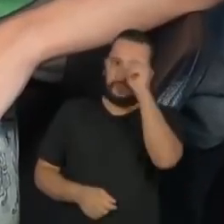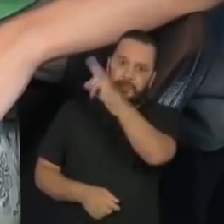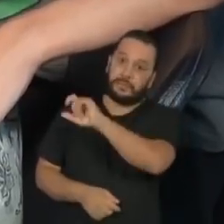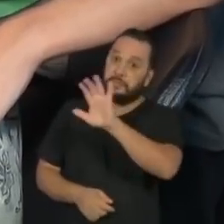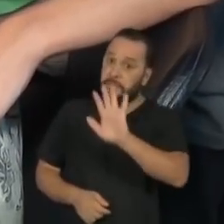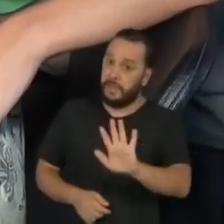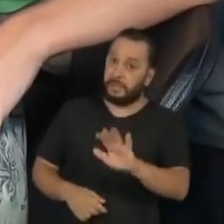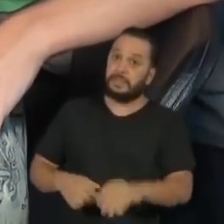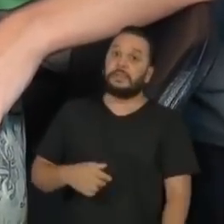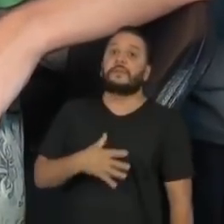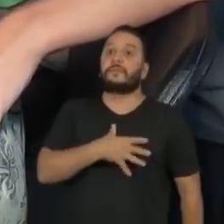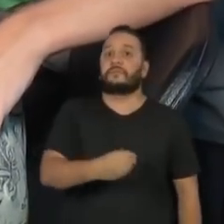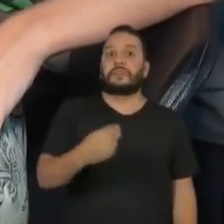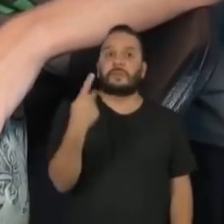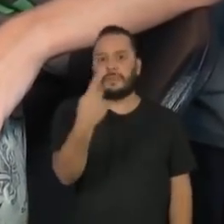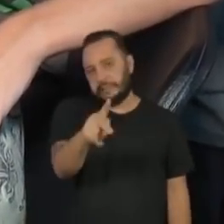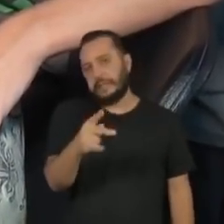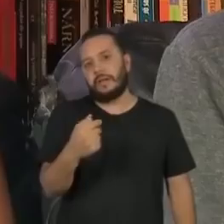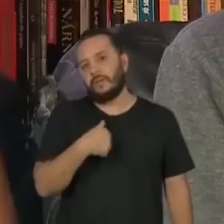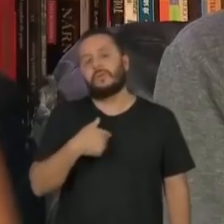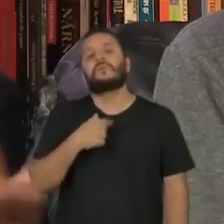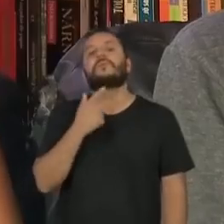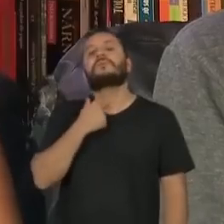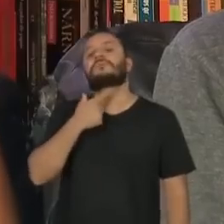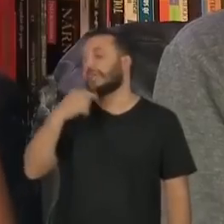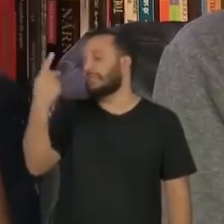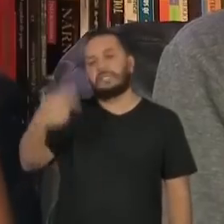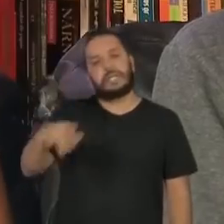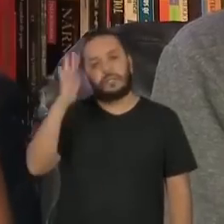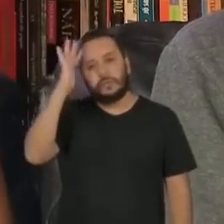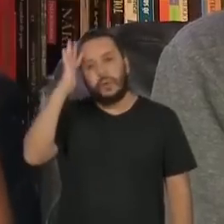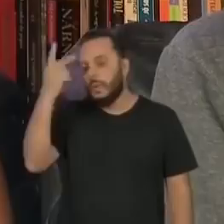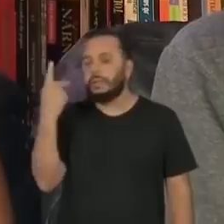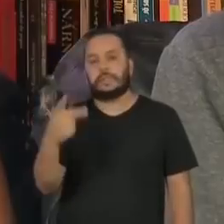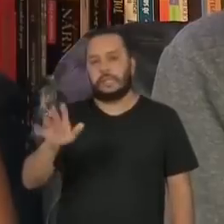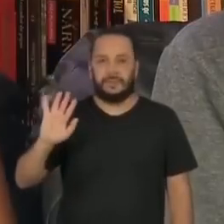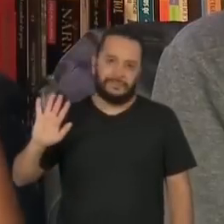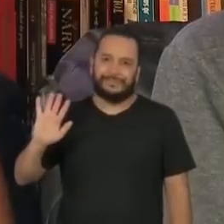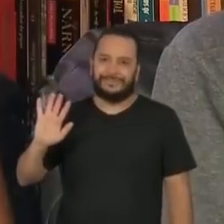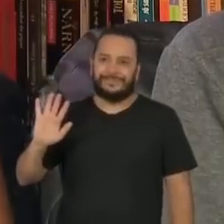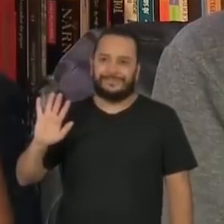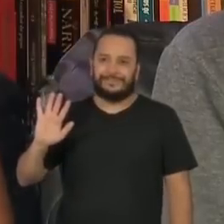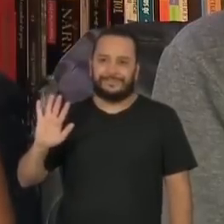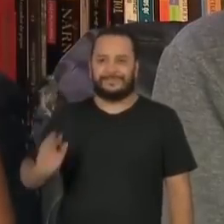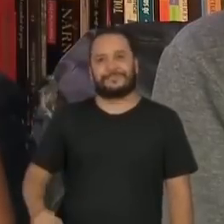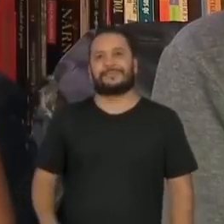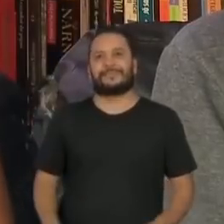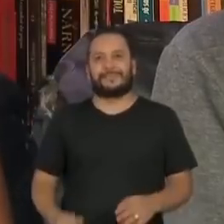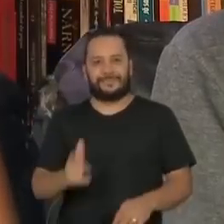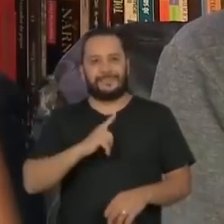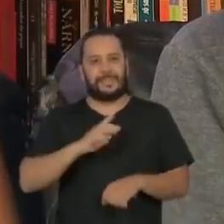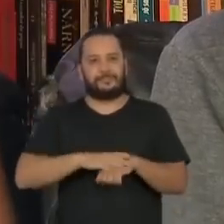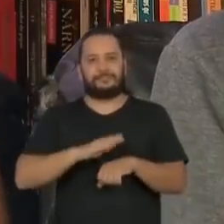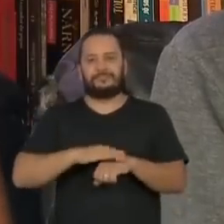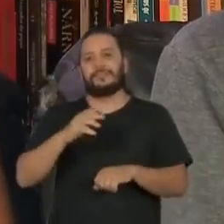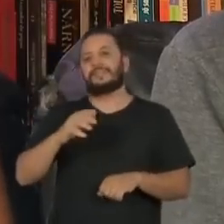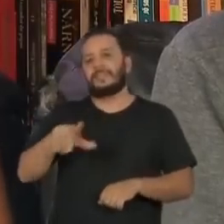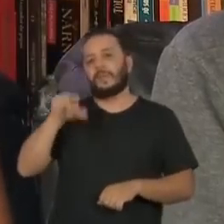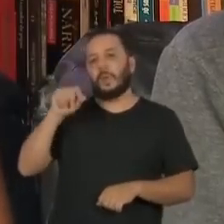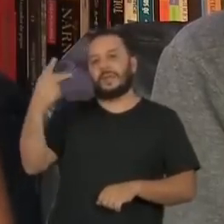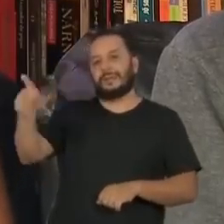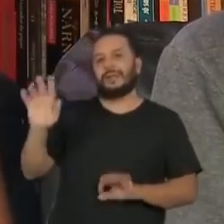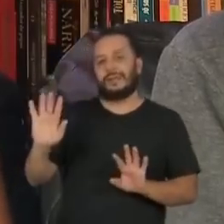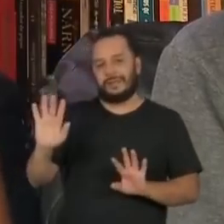seu filho vai ser o que ele quiser. Ele tem a escolha dele, né? Ele tem o direito, né,